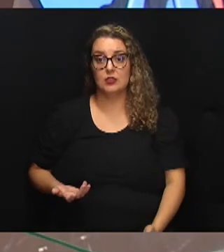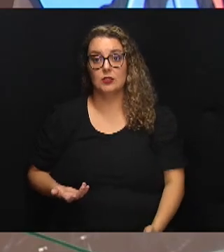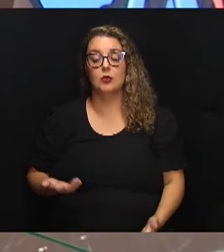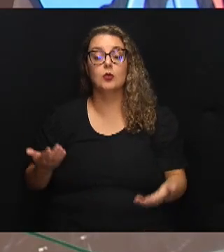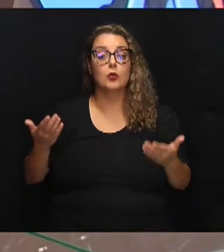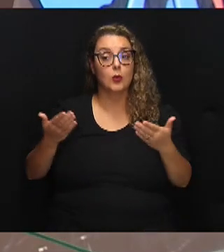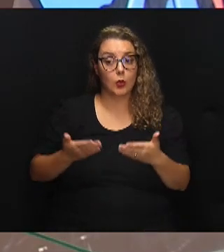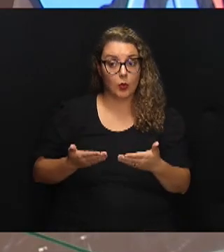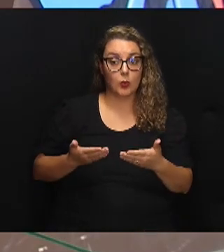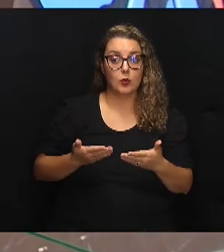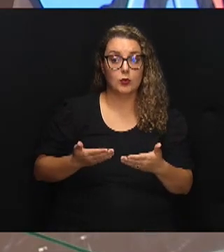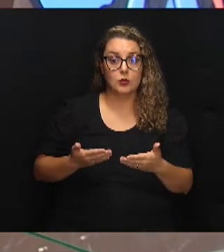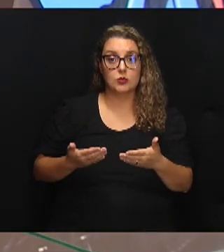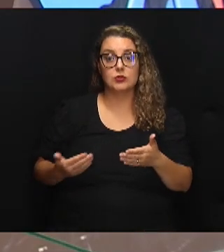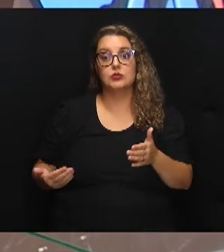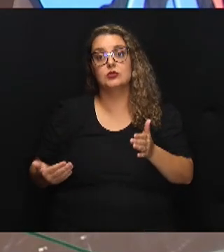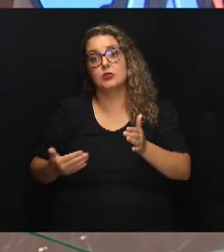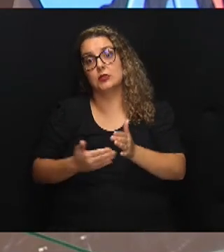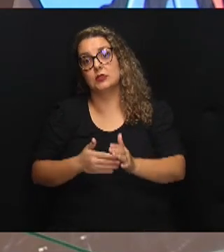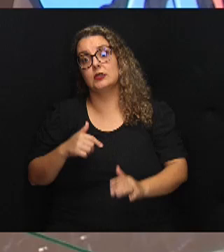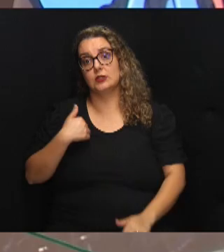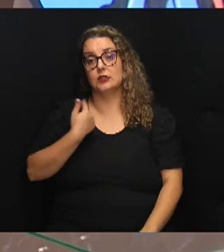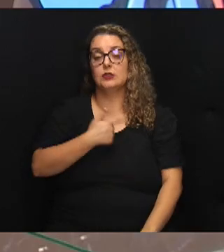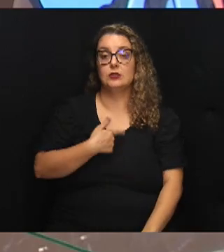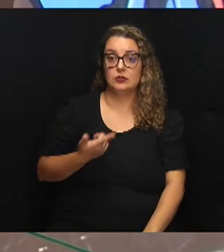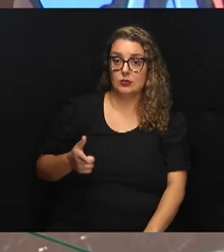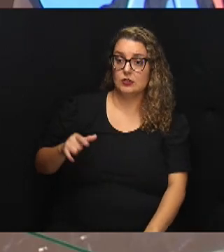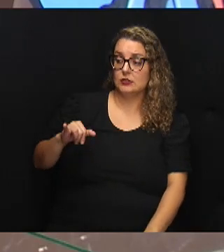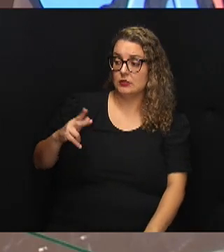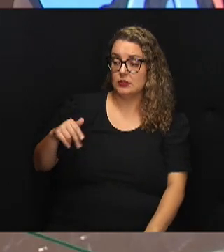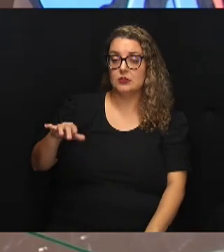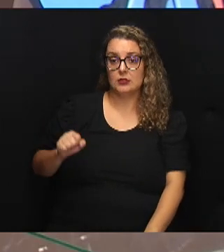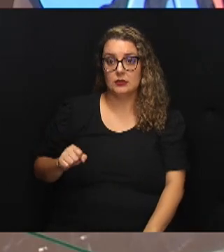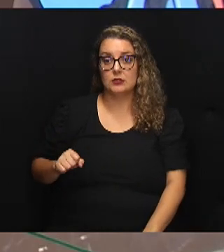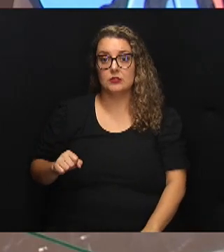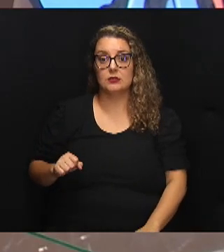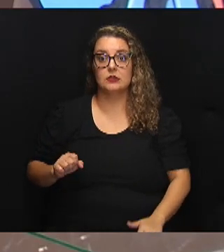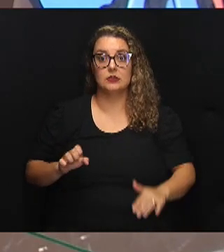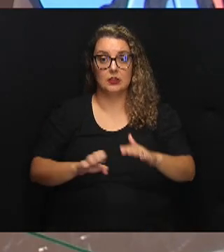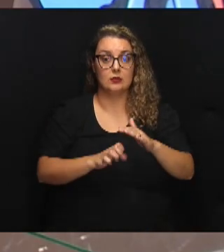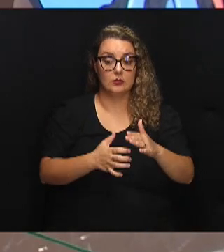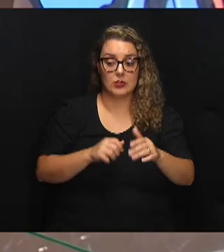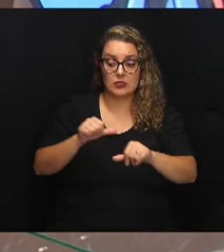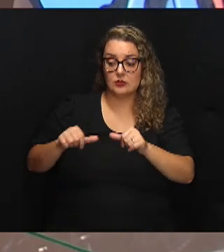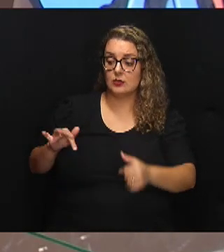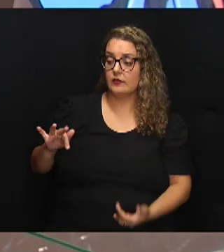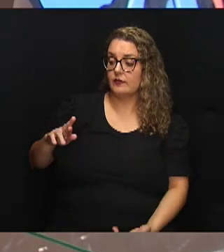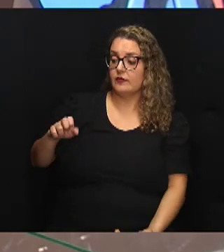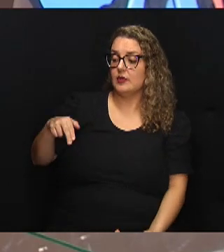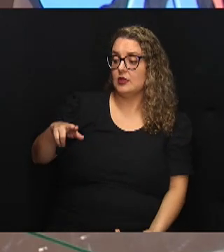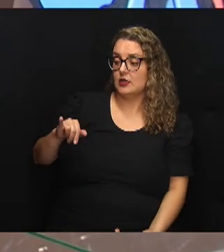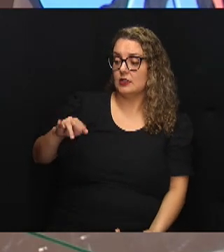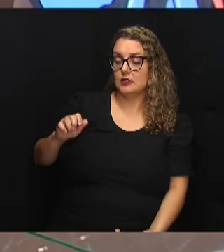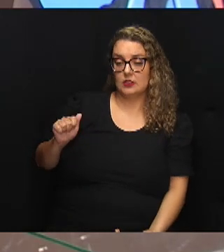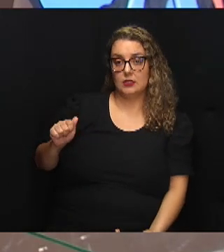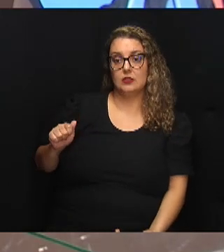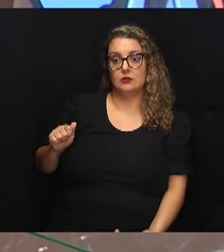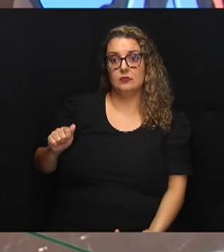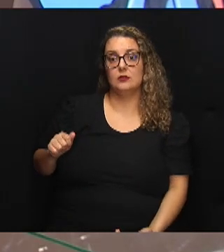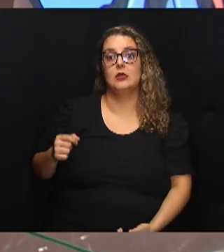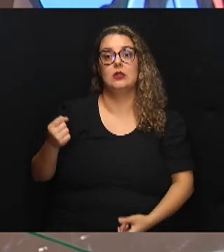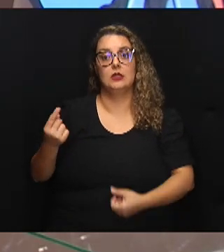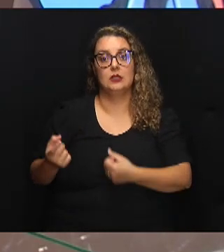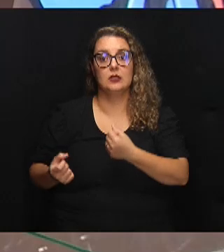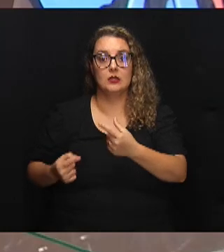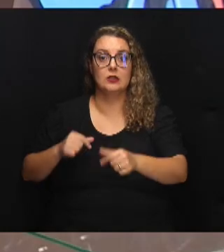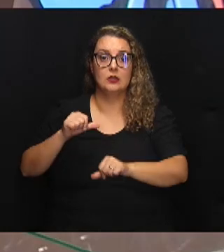Hoje, até uma das nossas linhas é transformar o negócio em franquia. Então, a gente teve algumas mudanças